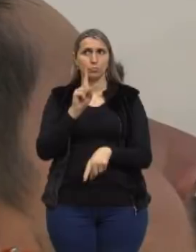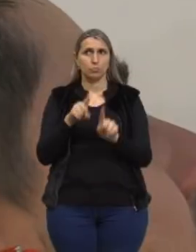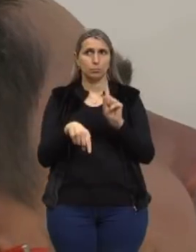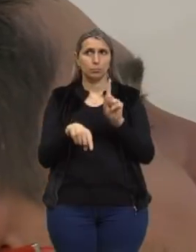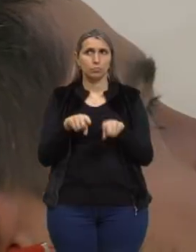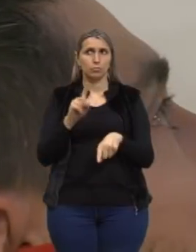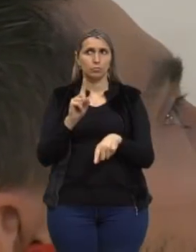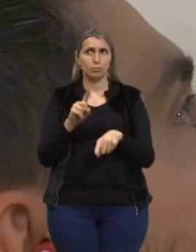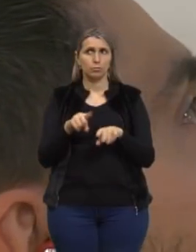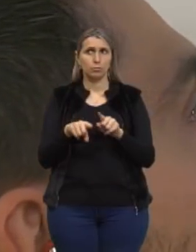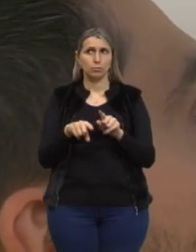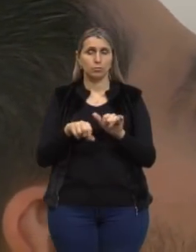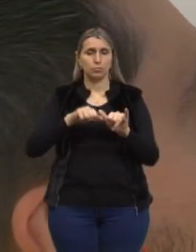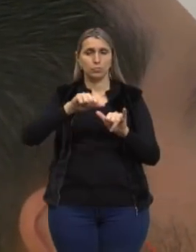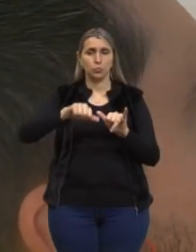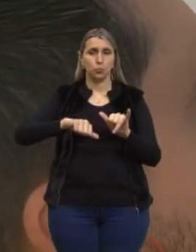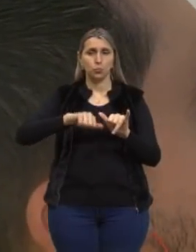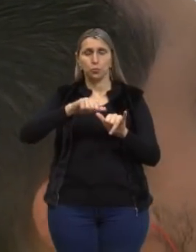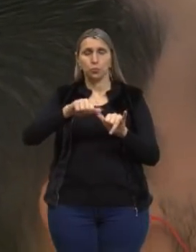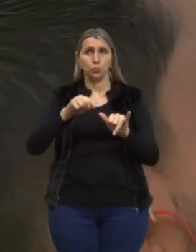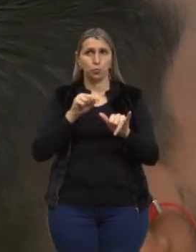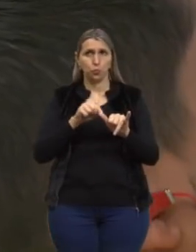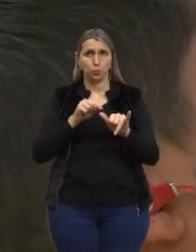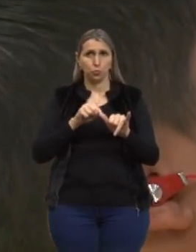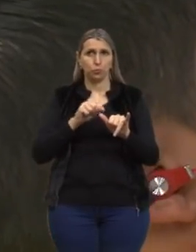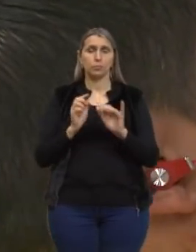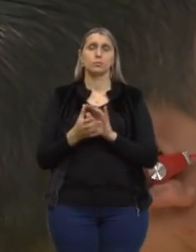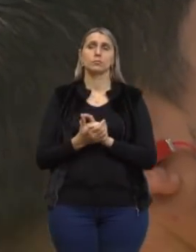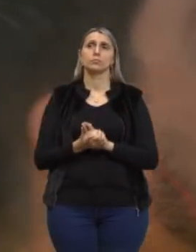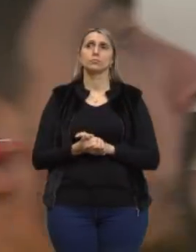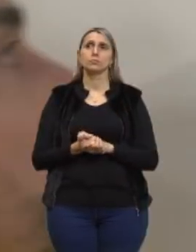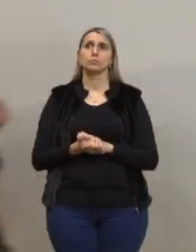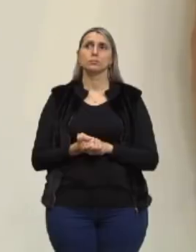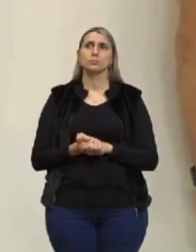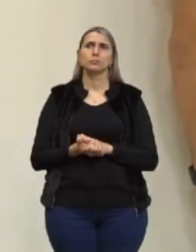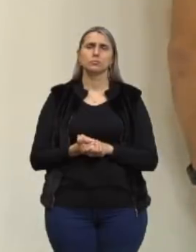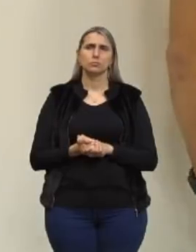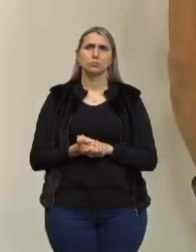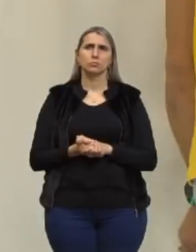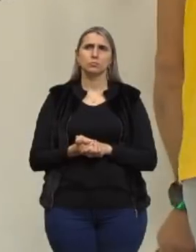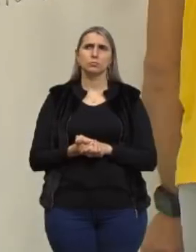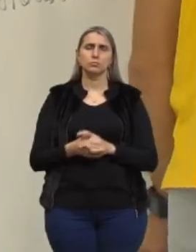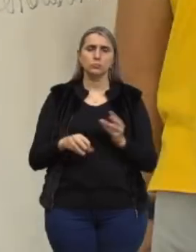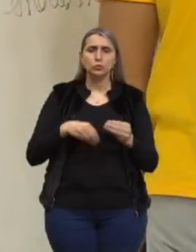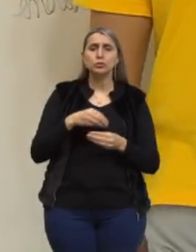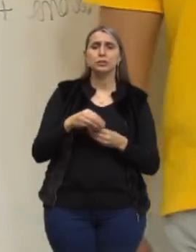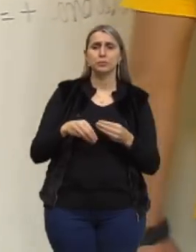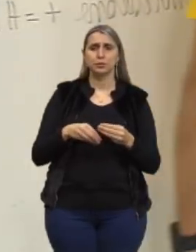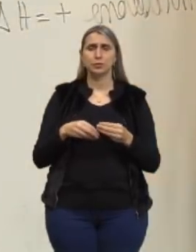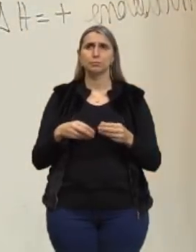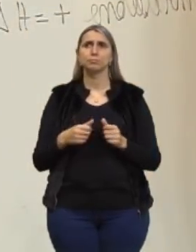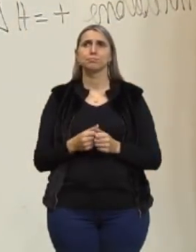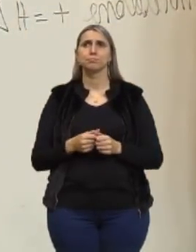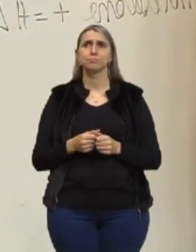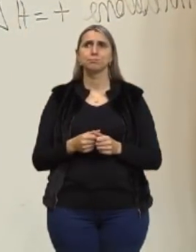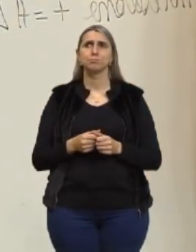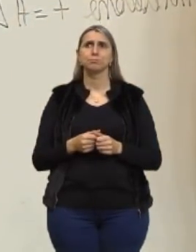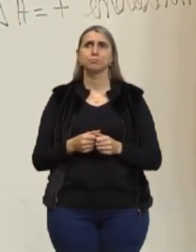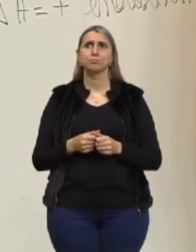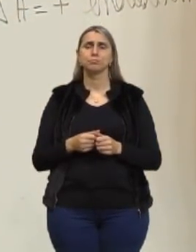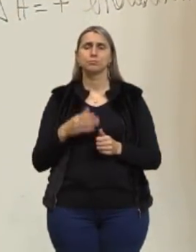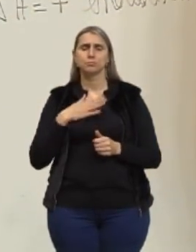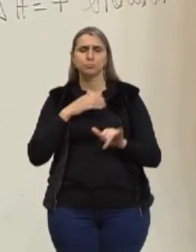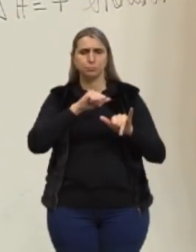dos meus reagentes tá tranquilo então o que que eu vou fazer ó a minha reação